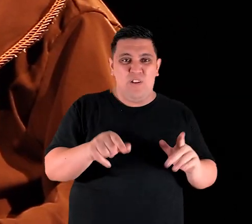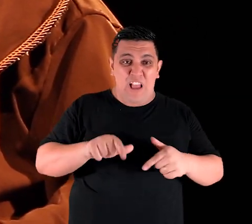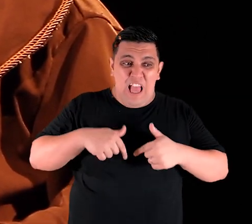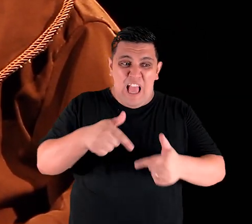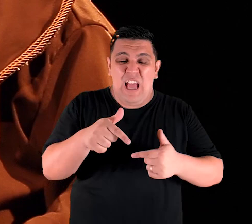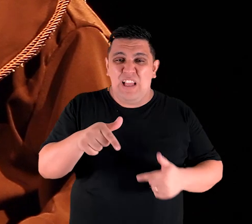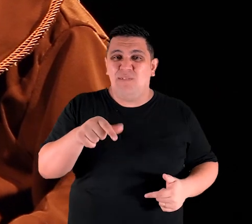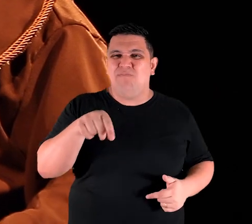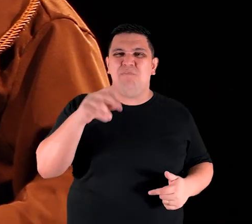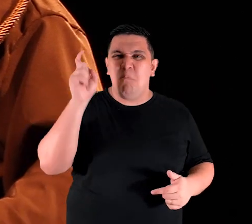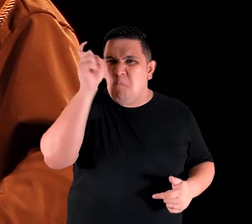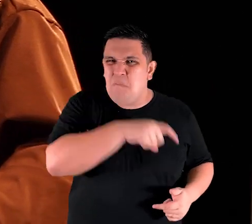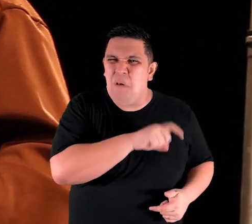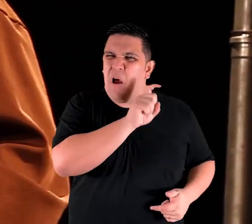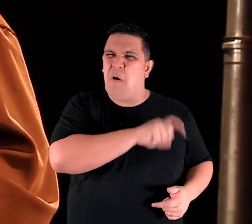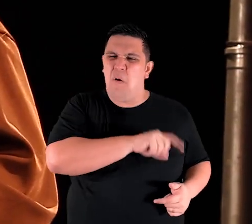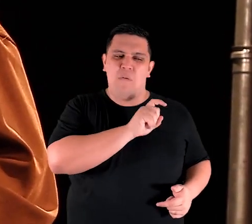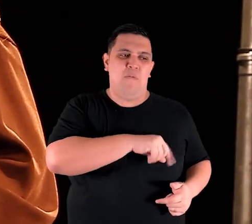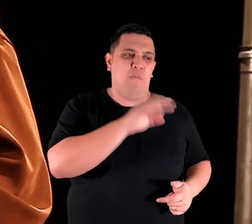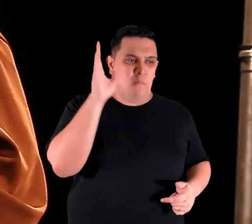injusto.